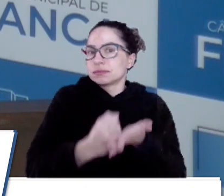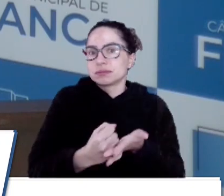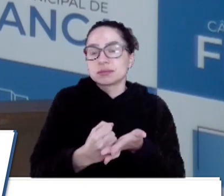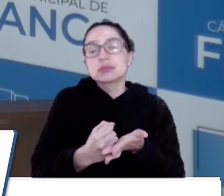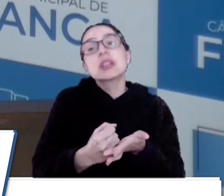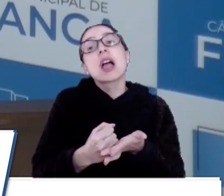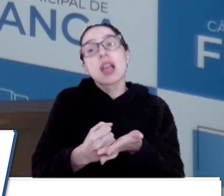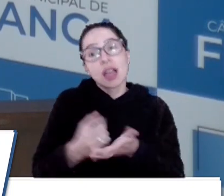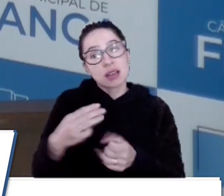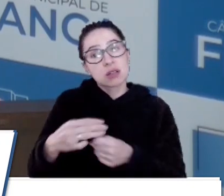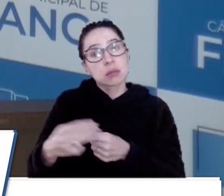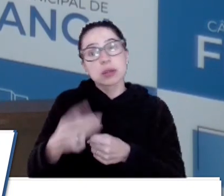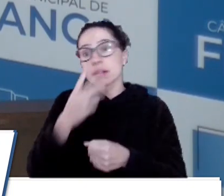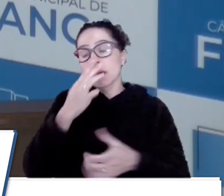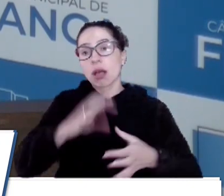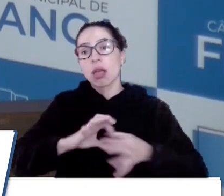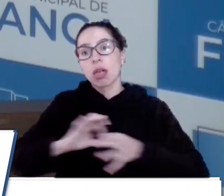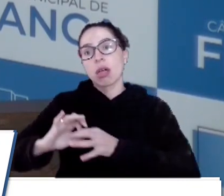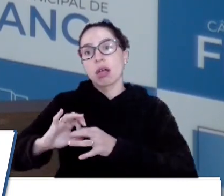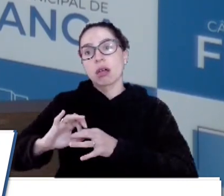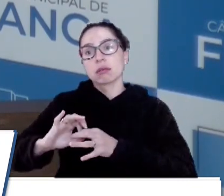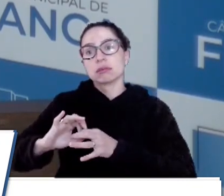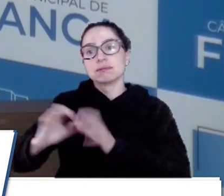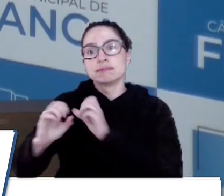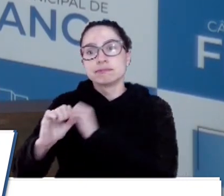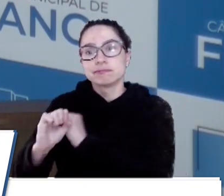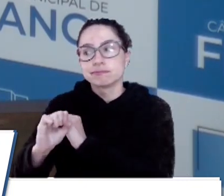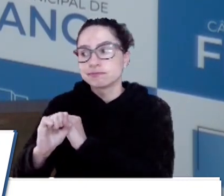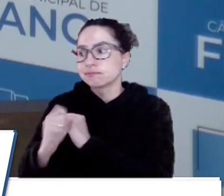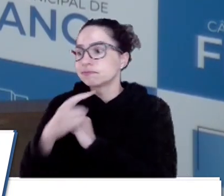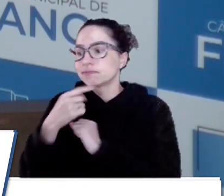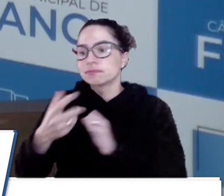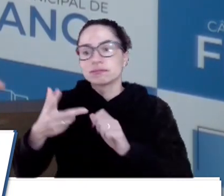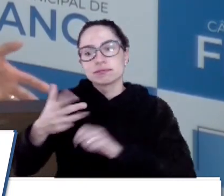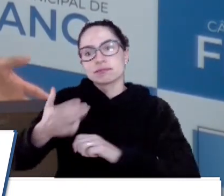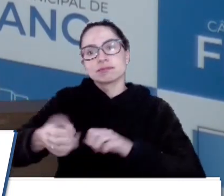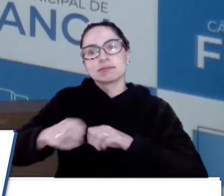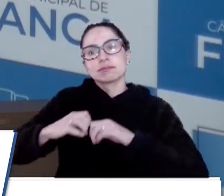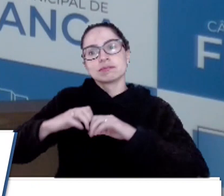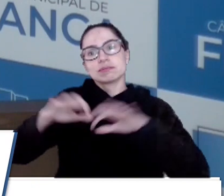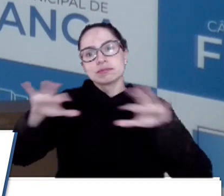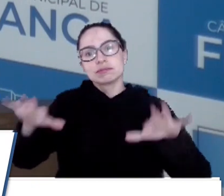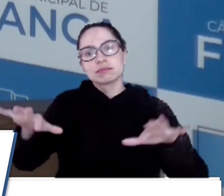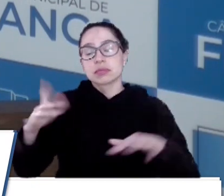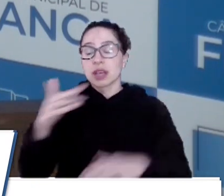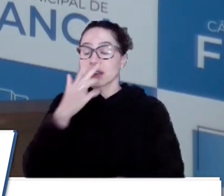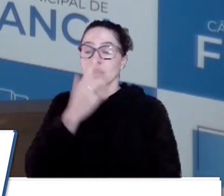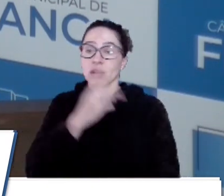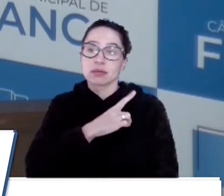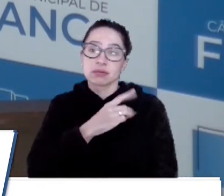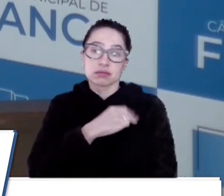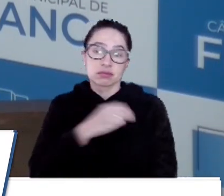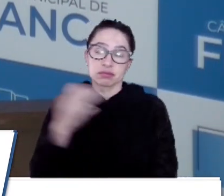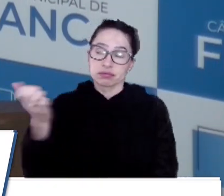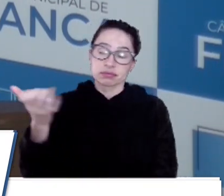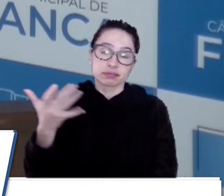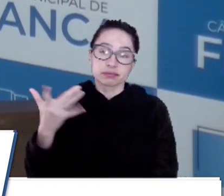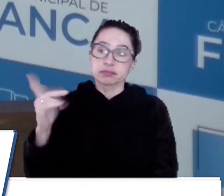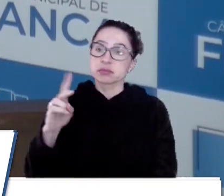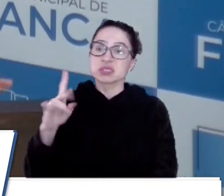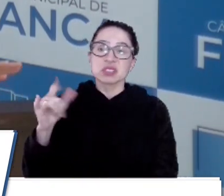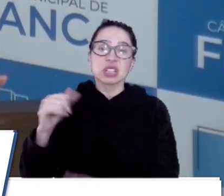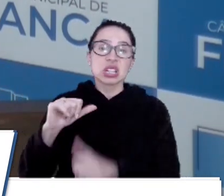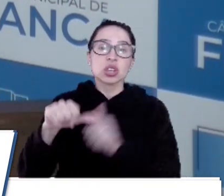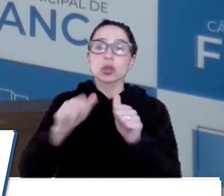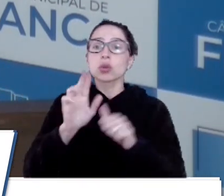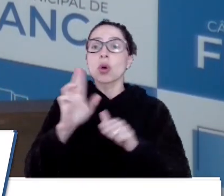fica refém, não consegue tirar. Aí, como o Zé Lamota diz, né, eles vão lá, trocam o nome da empresa,